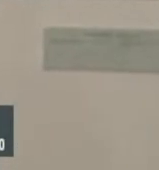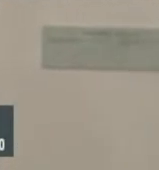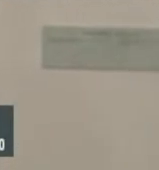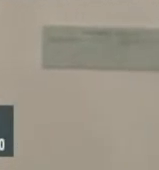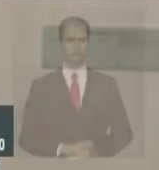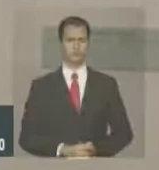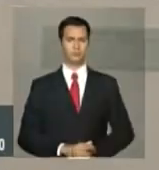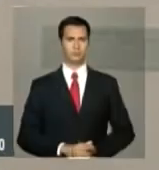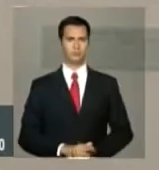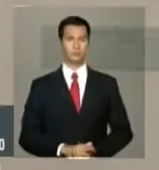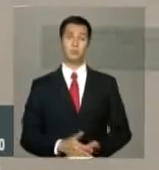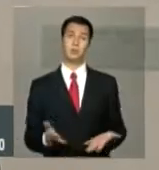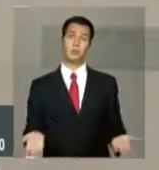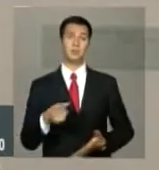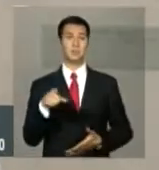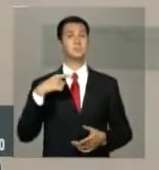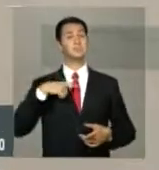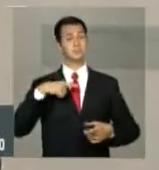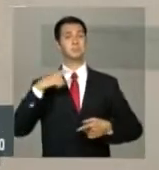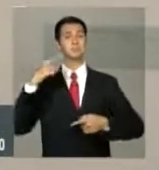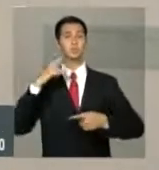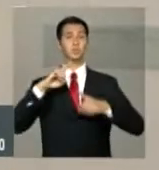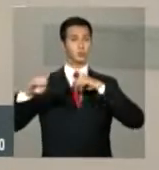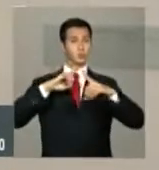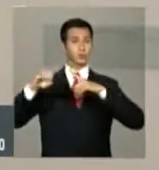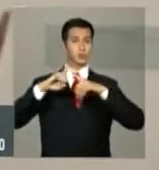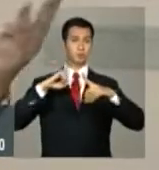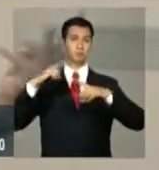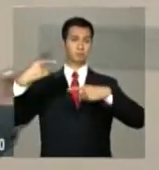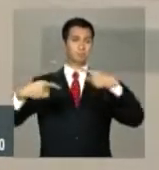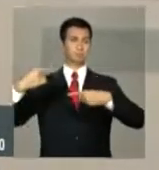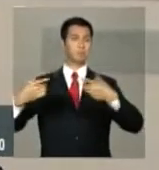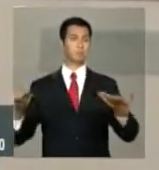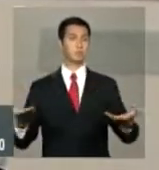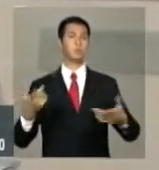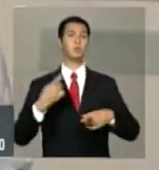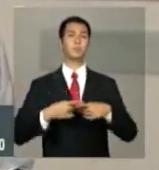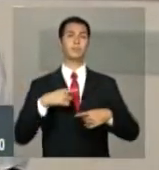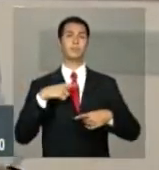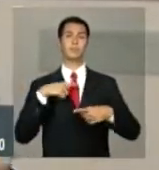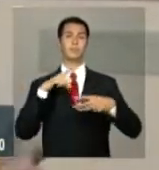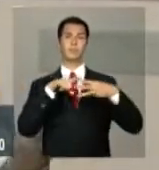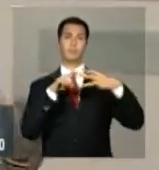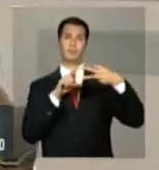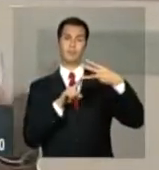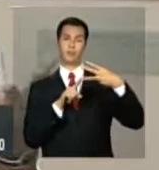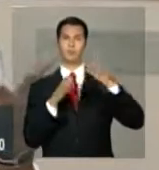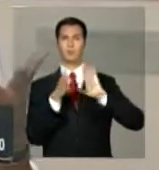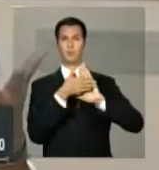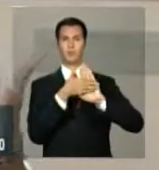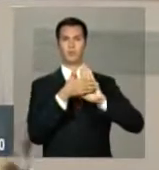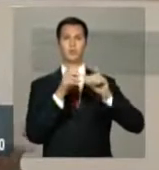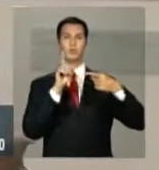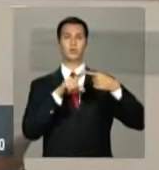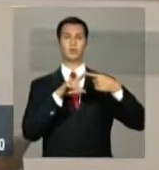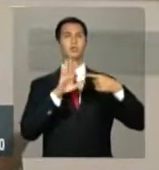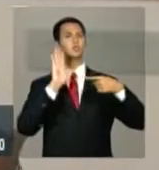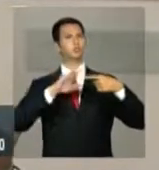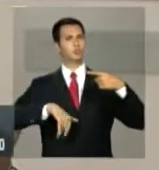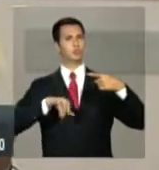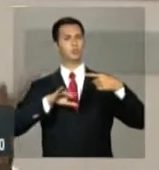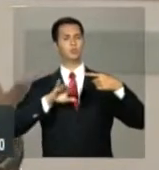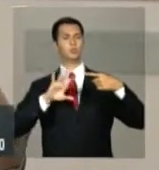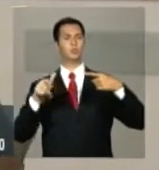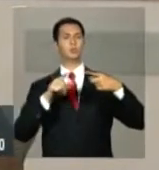Olha, eles estão discutindo. Porque tem três propostas. Tem a proposta de tirar tudo, tem a proposta de